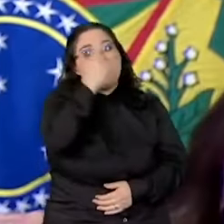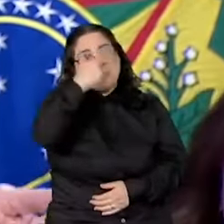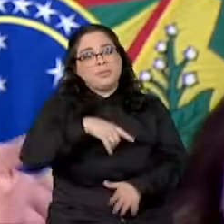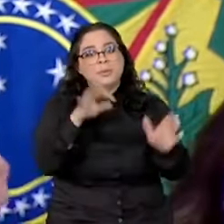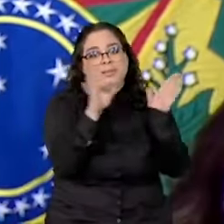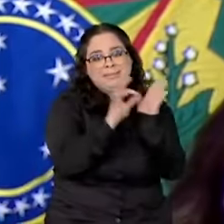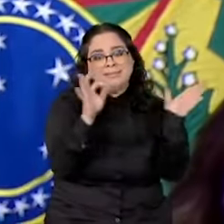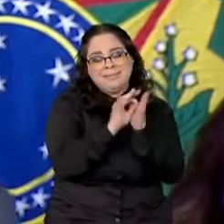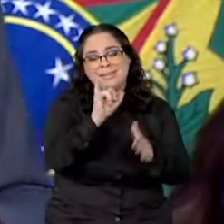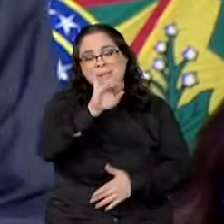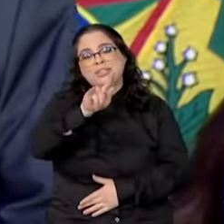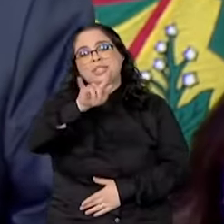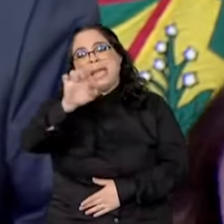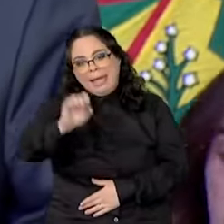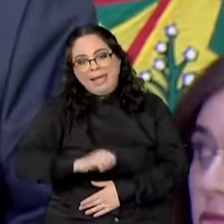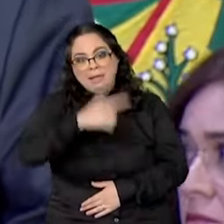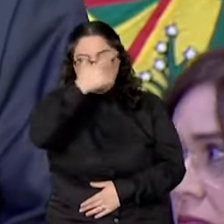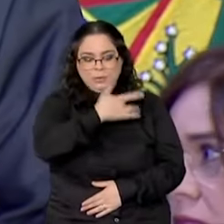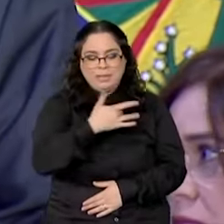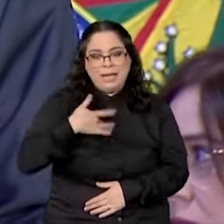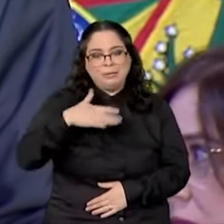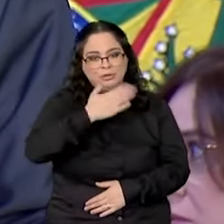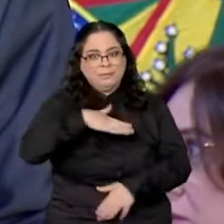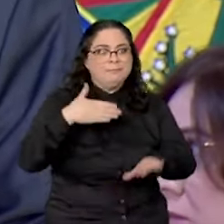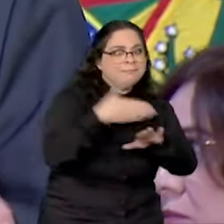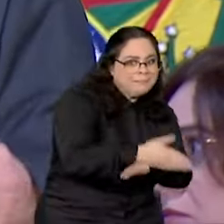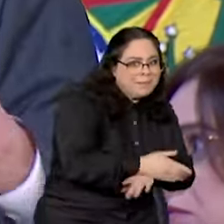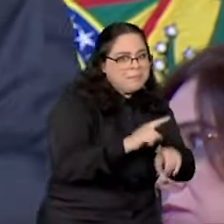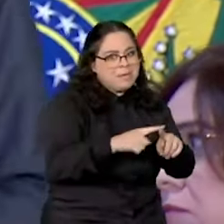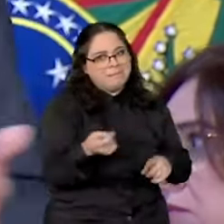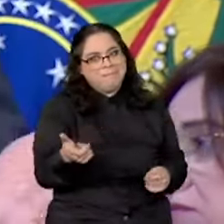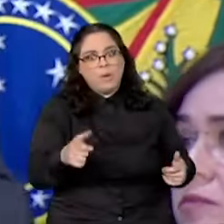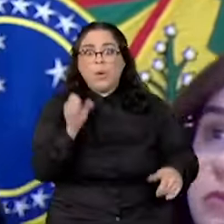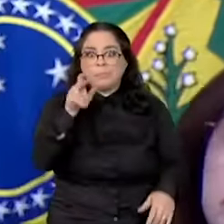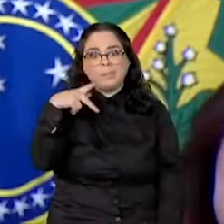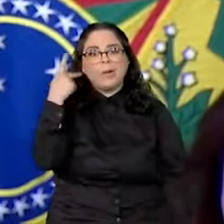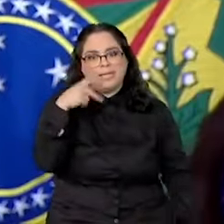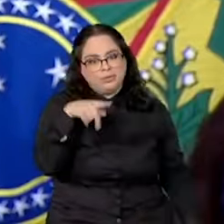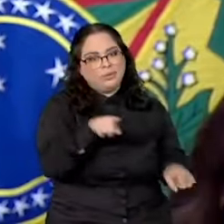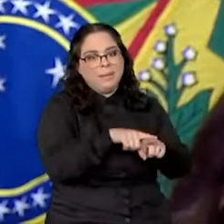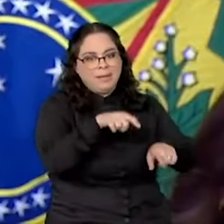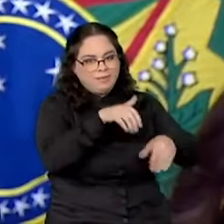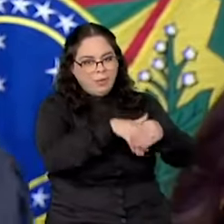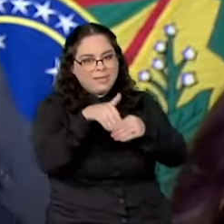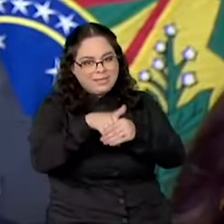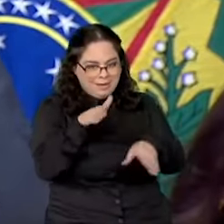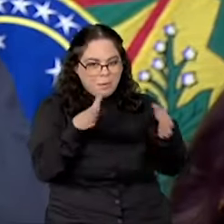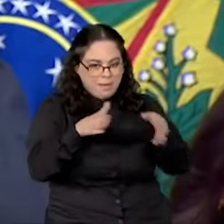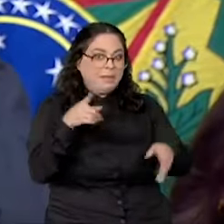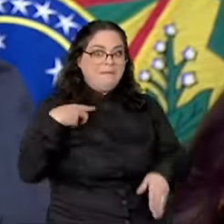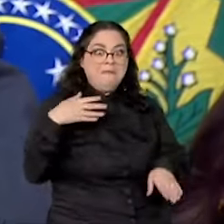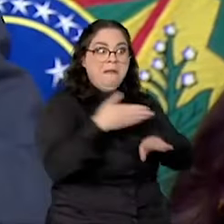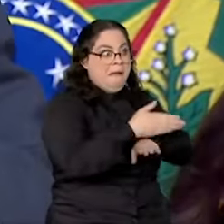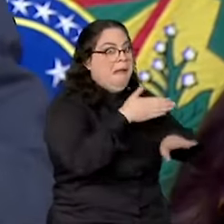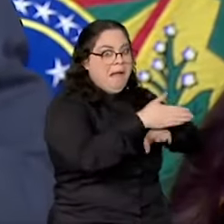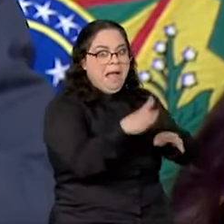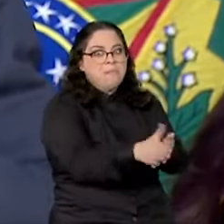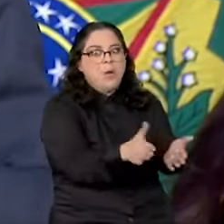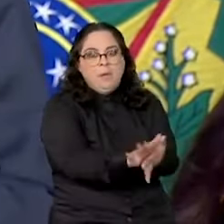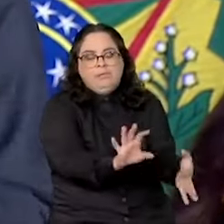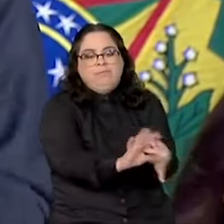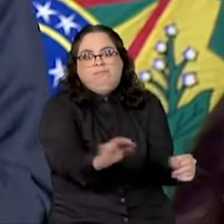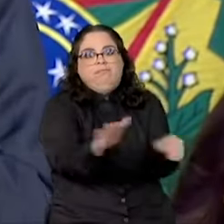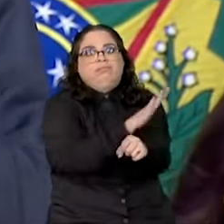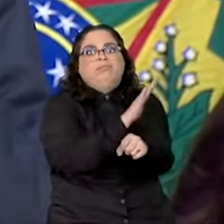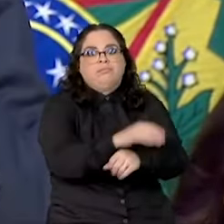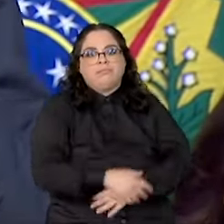IBGE ou os agentes de saúde, pouca gente vai. Ou político na época da eleição. Aí a gente vai, muito no lugar de pobre.